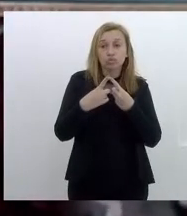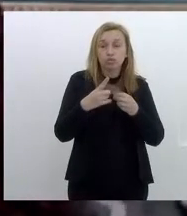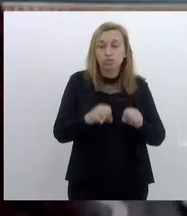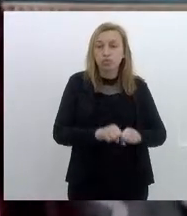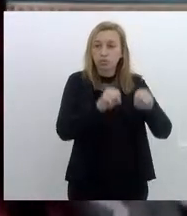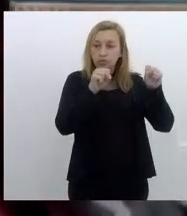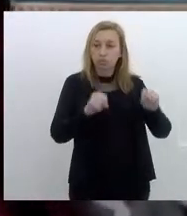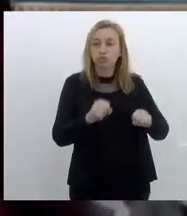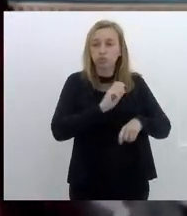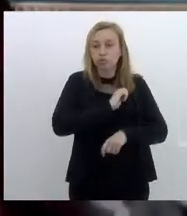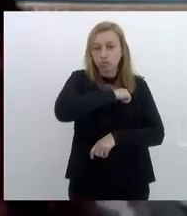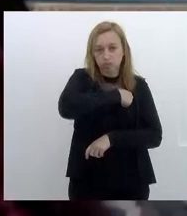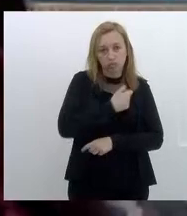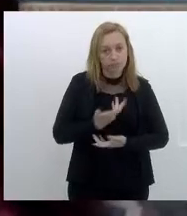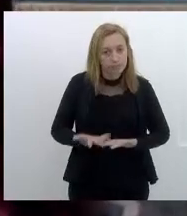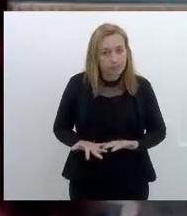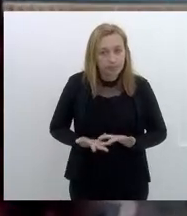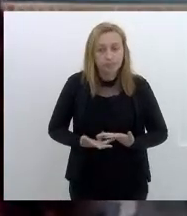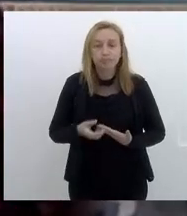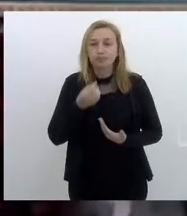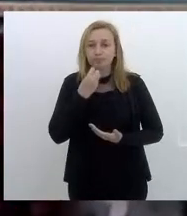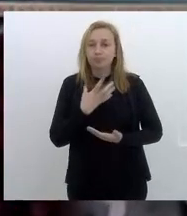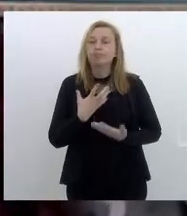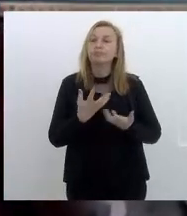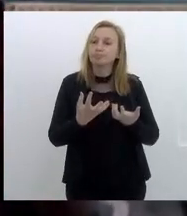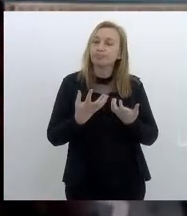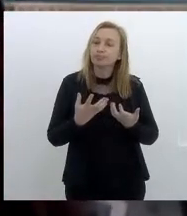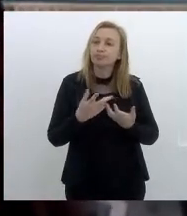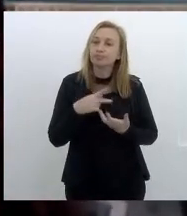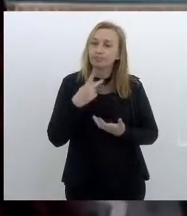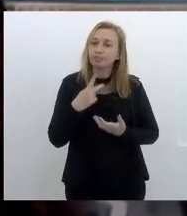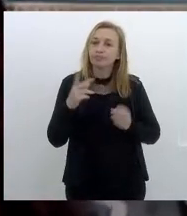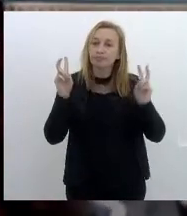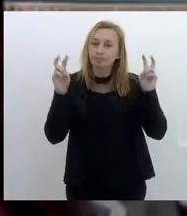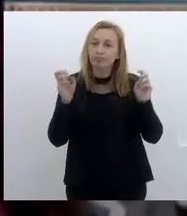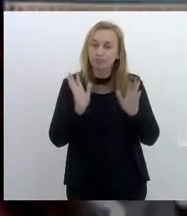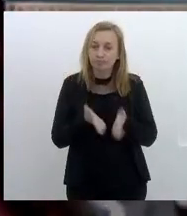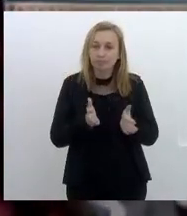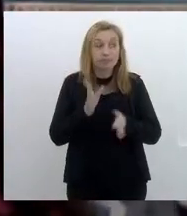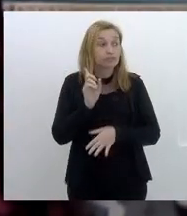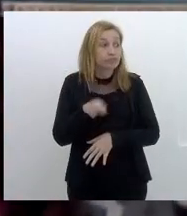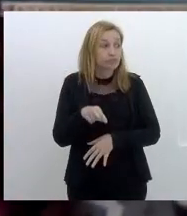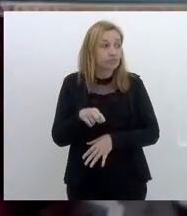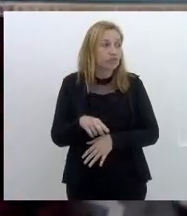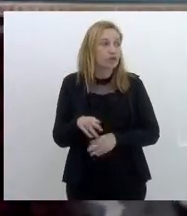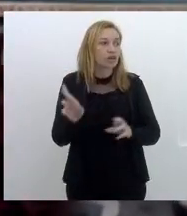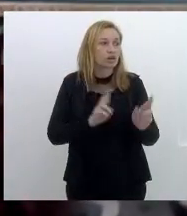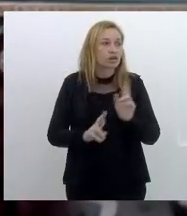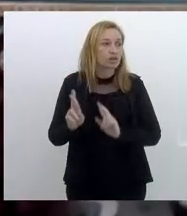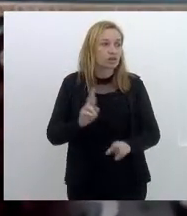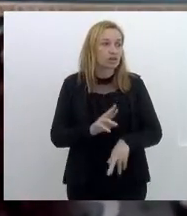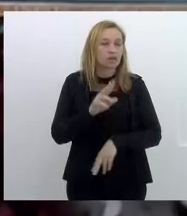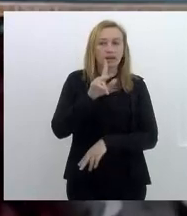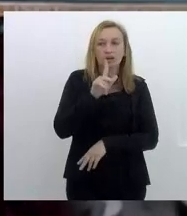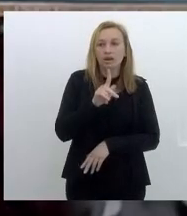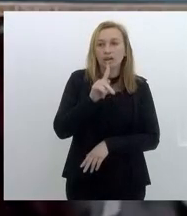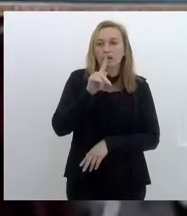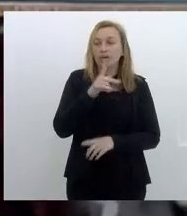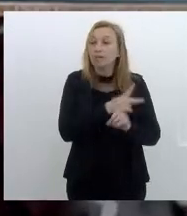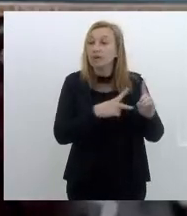regime de recuperação fiscal bom mas eu quero me ater ao tema de hoje que é relativo à previdência